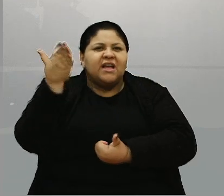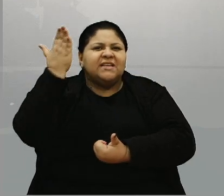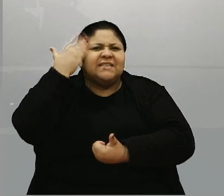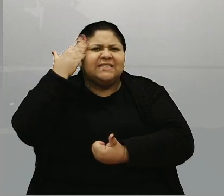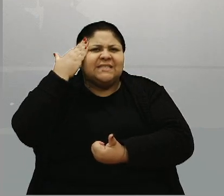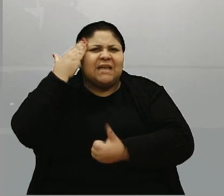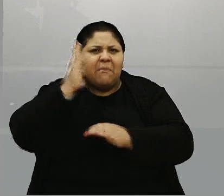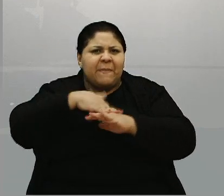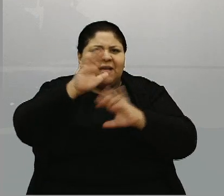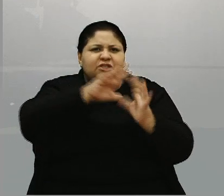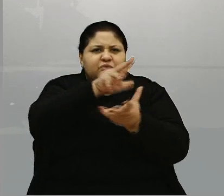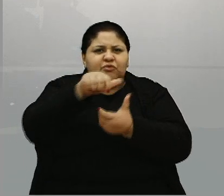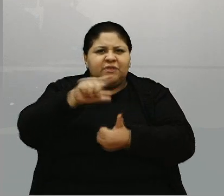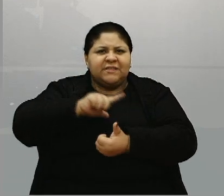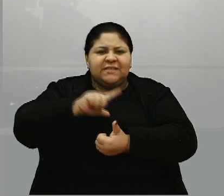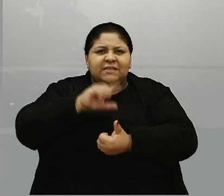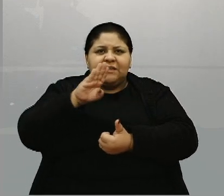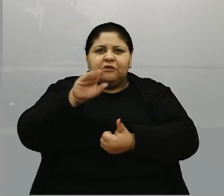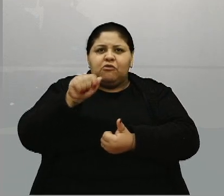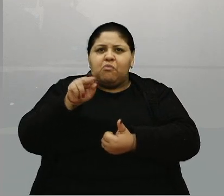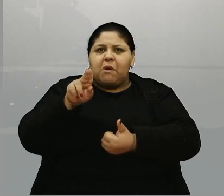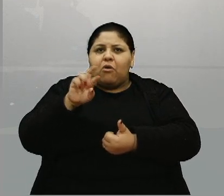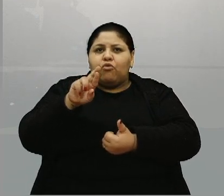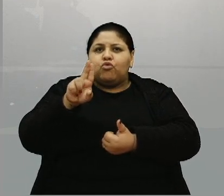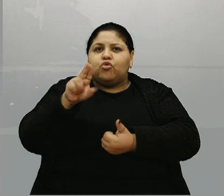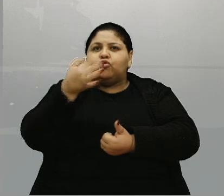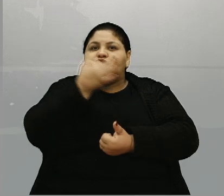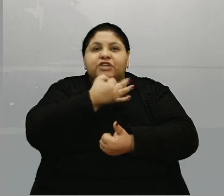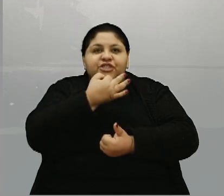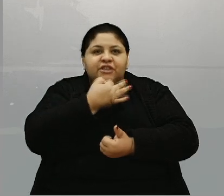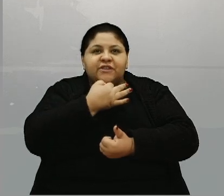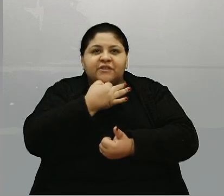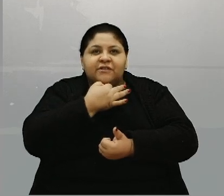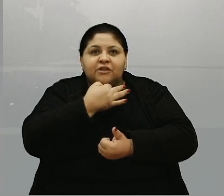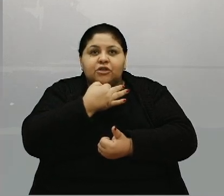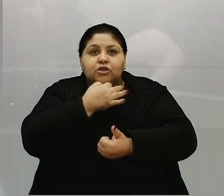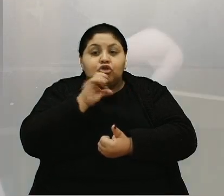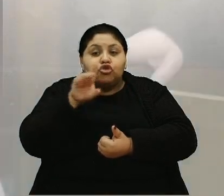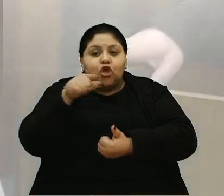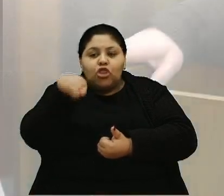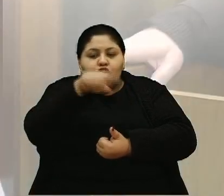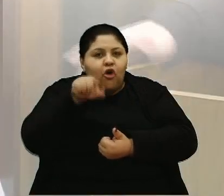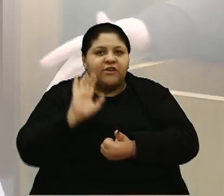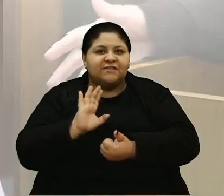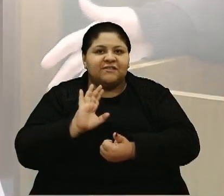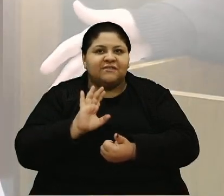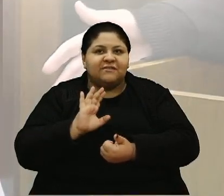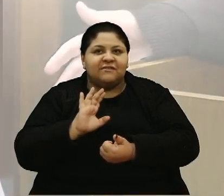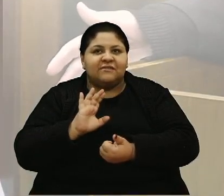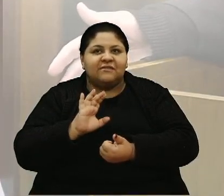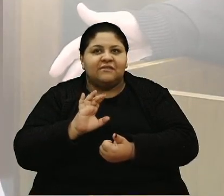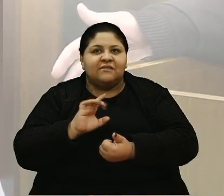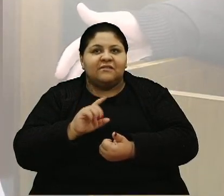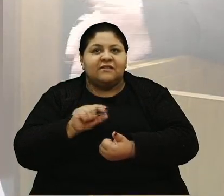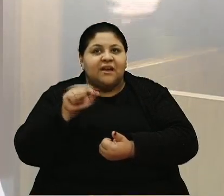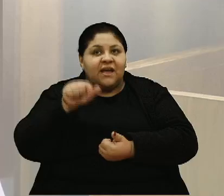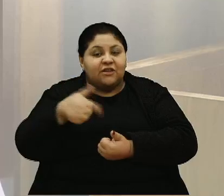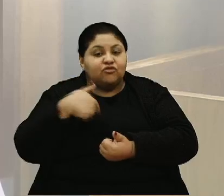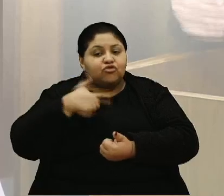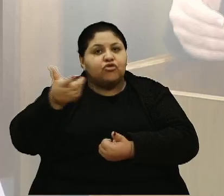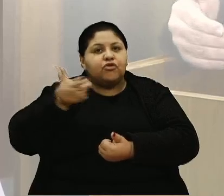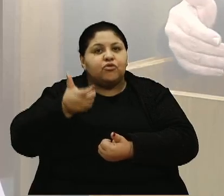no planeta tem o Bauru de Caxias? Só nós. É isso que eu quero.